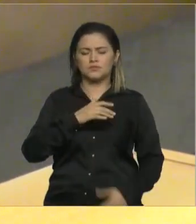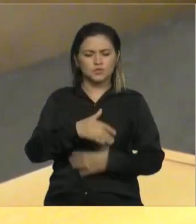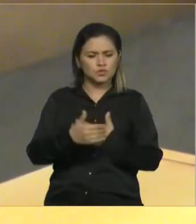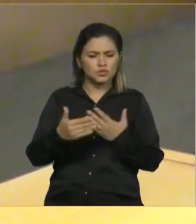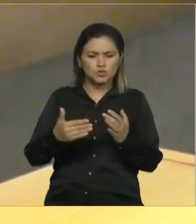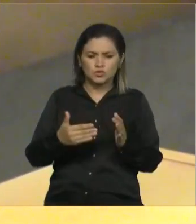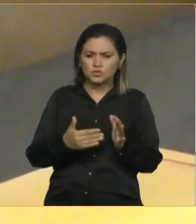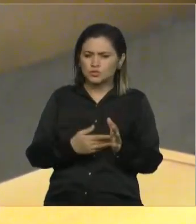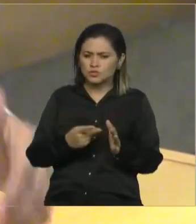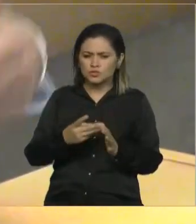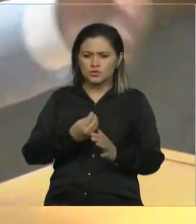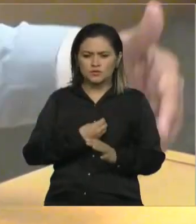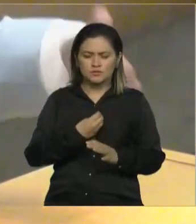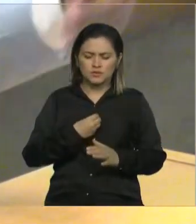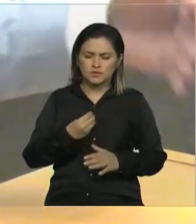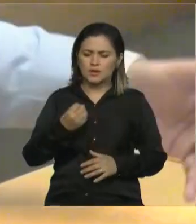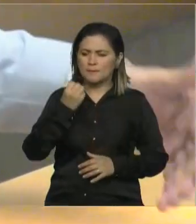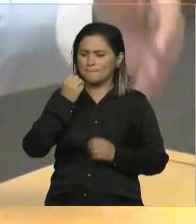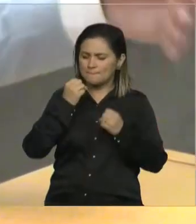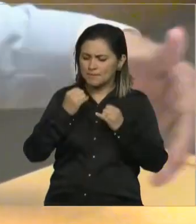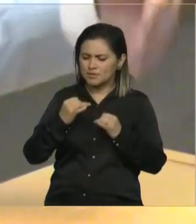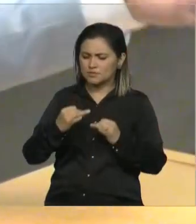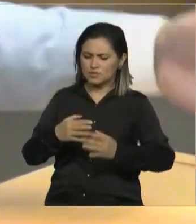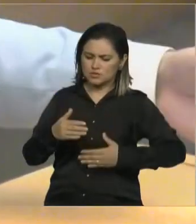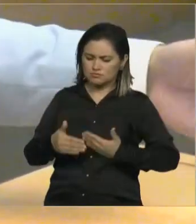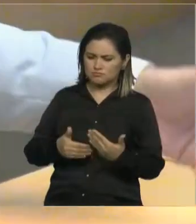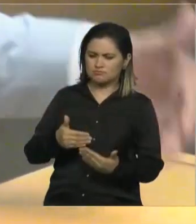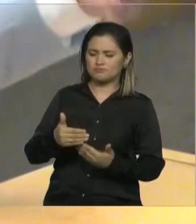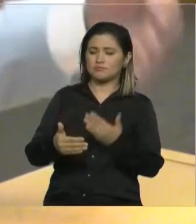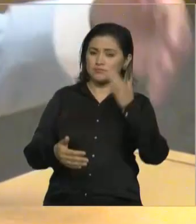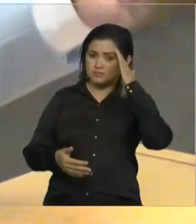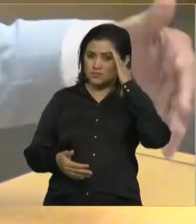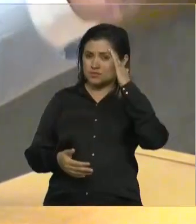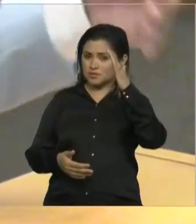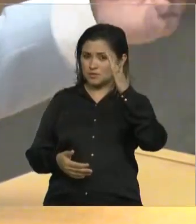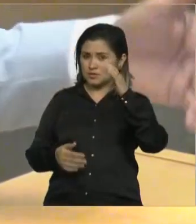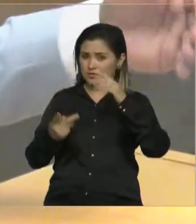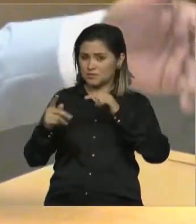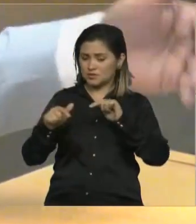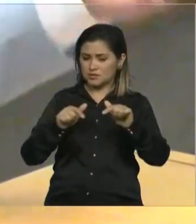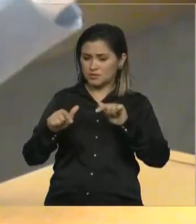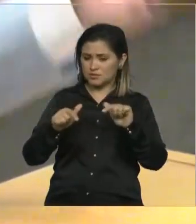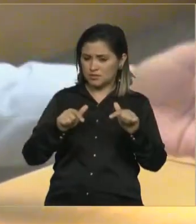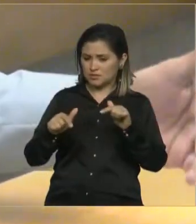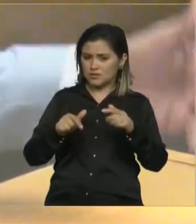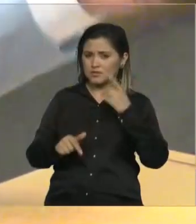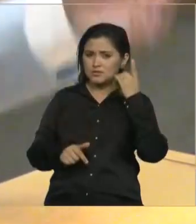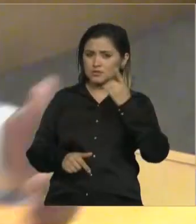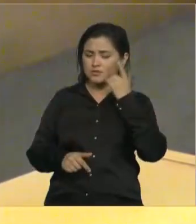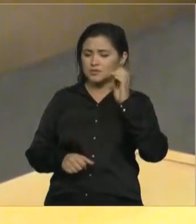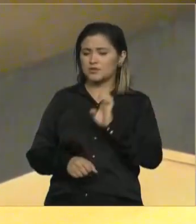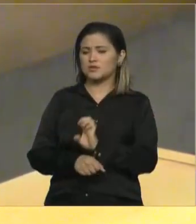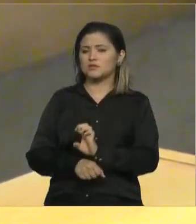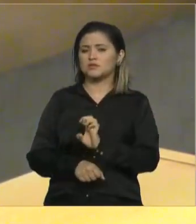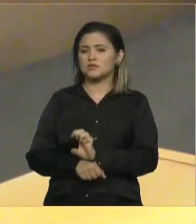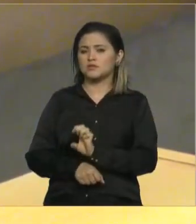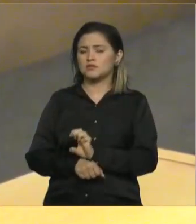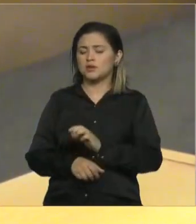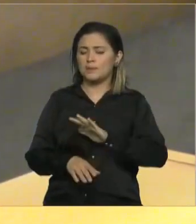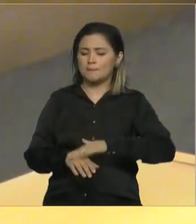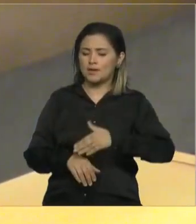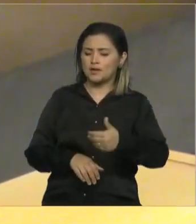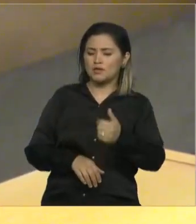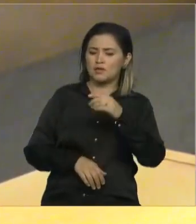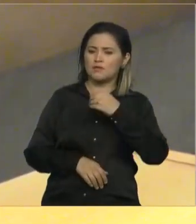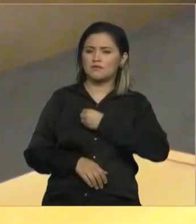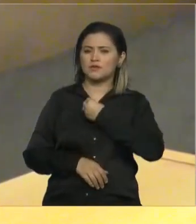abençoado. Principalmente as suas ações enquanto deputado estadual para melhorar a vida das pessoas com